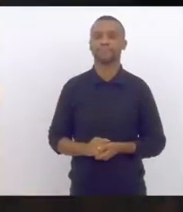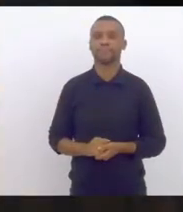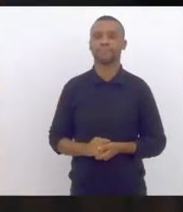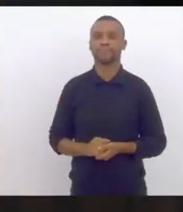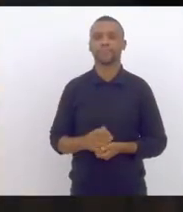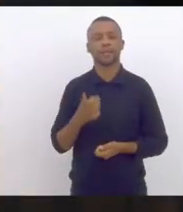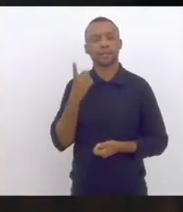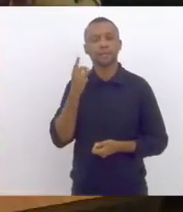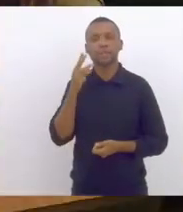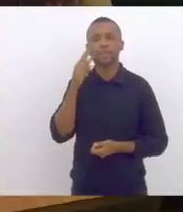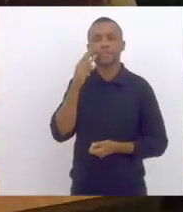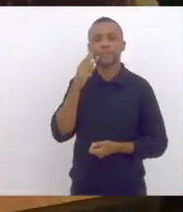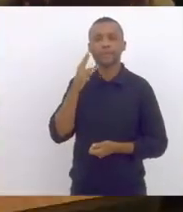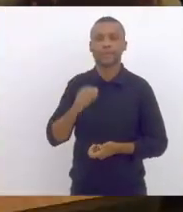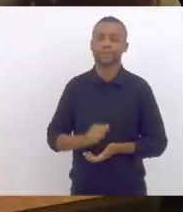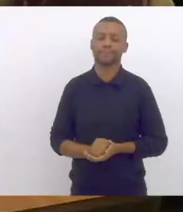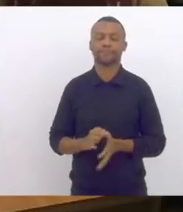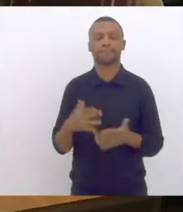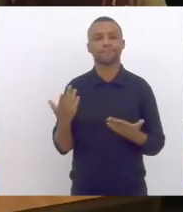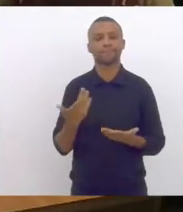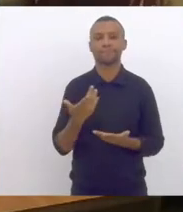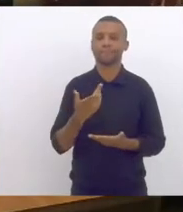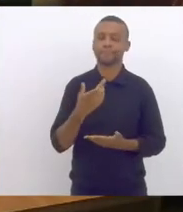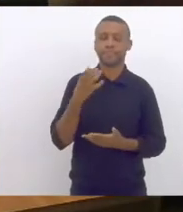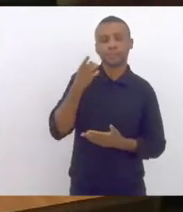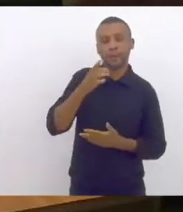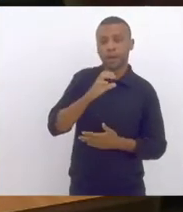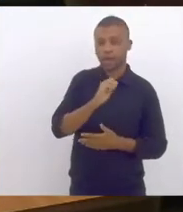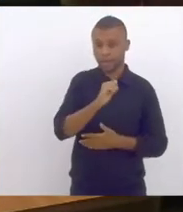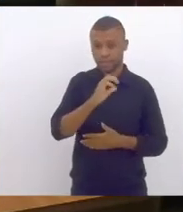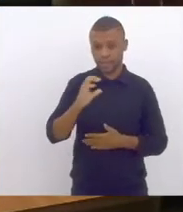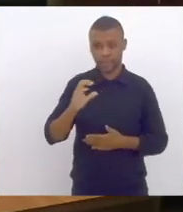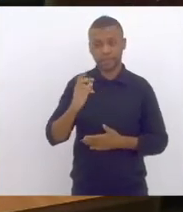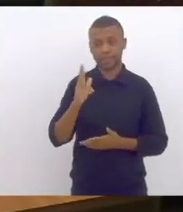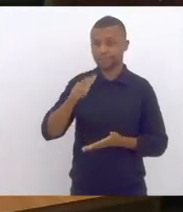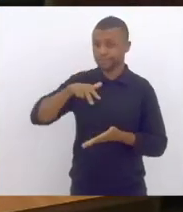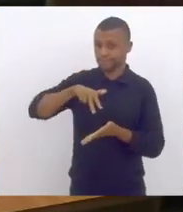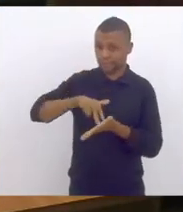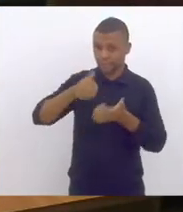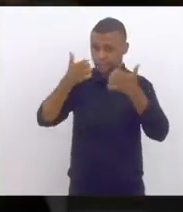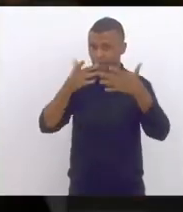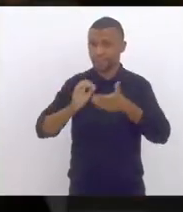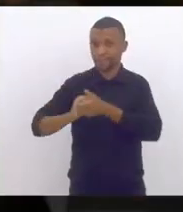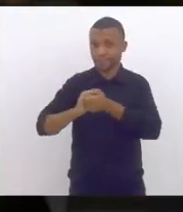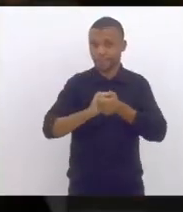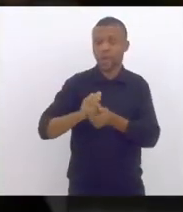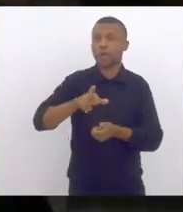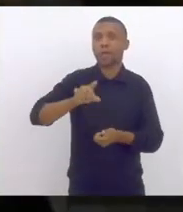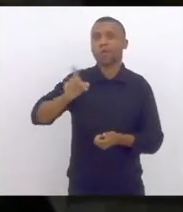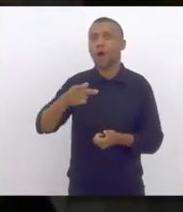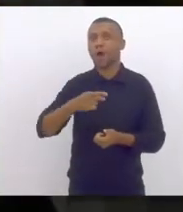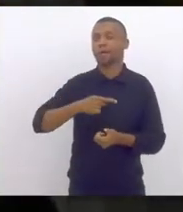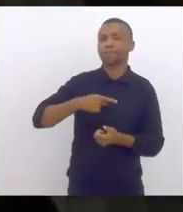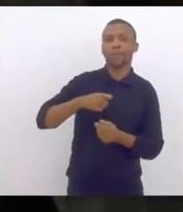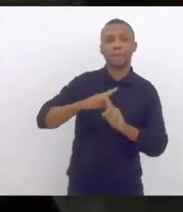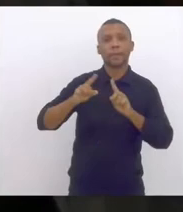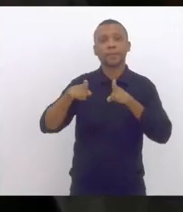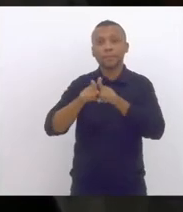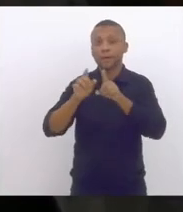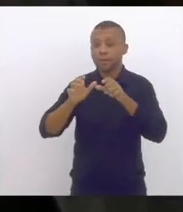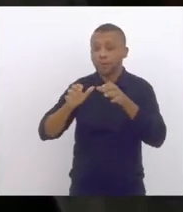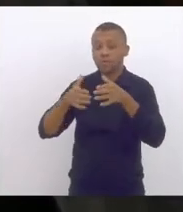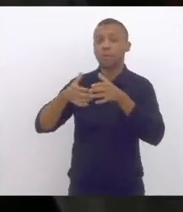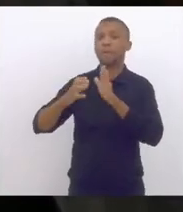Deputado Valdeque. Deputado André Siciliano, eu falo aqui não apenas em meu nome, mas também em nome da bancada do